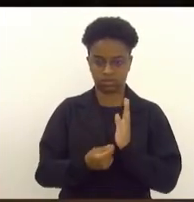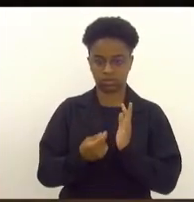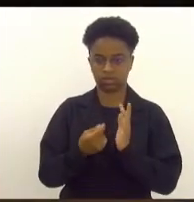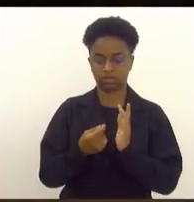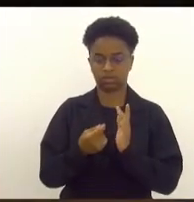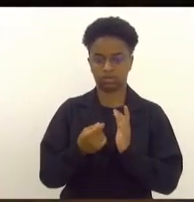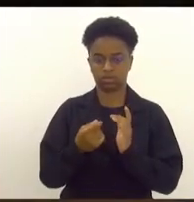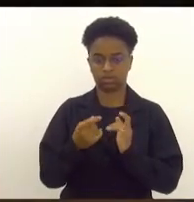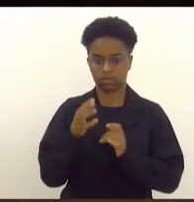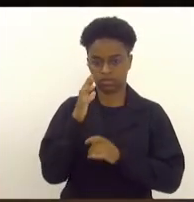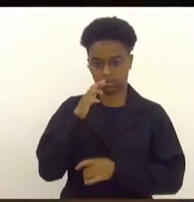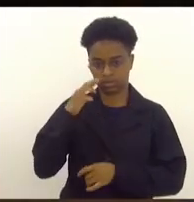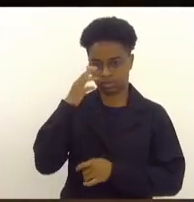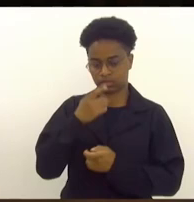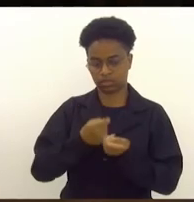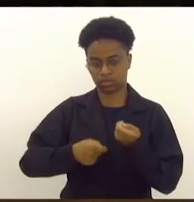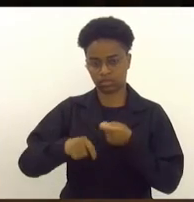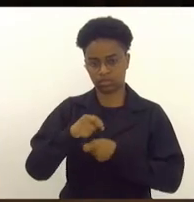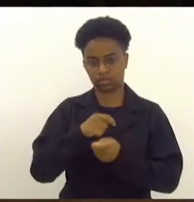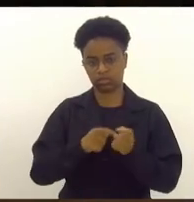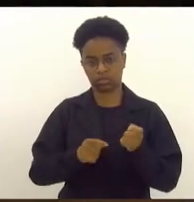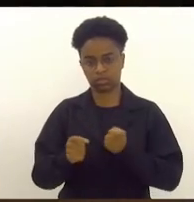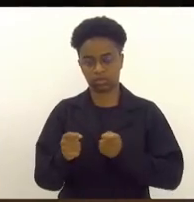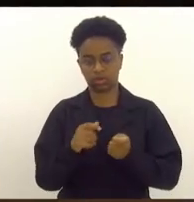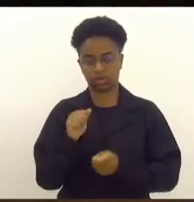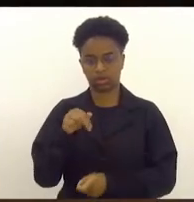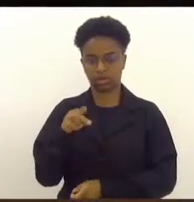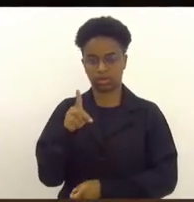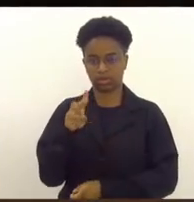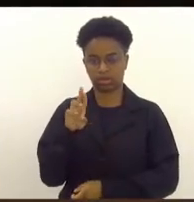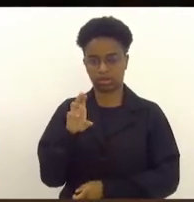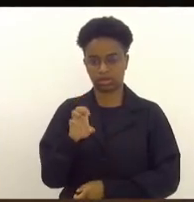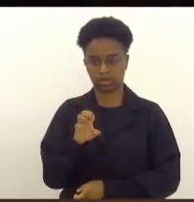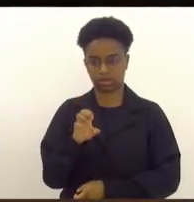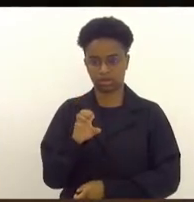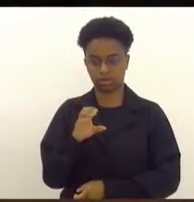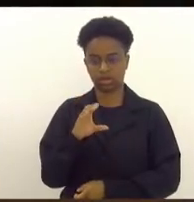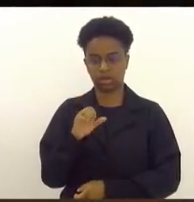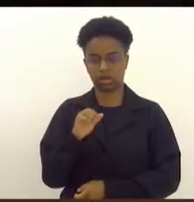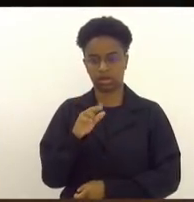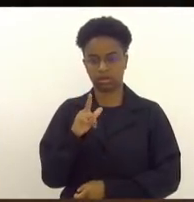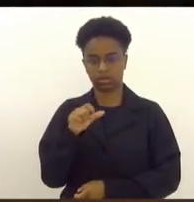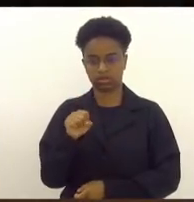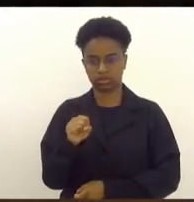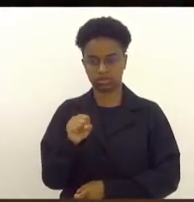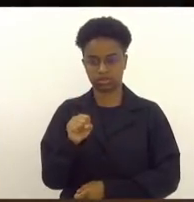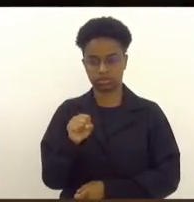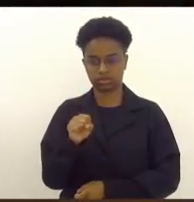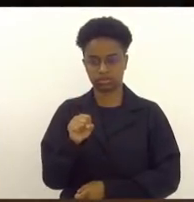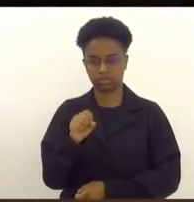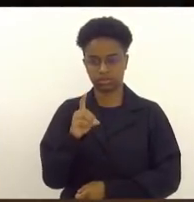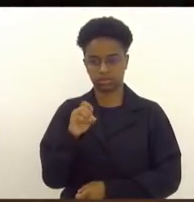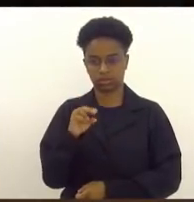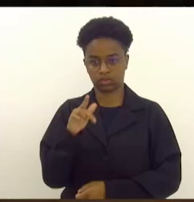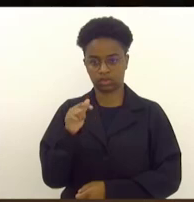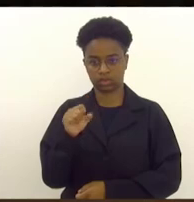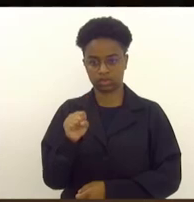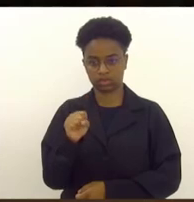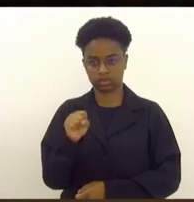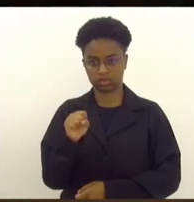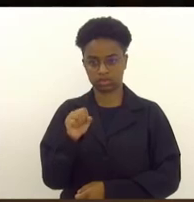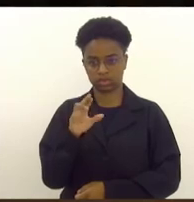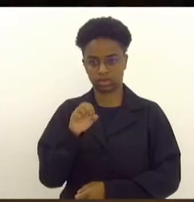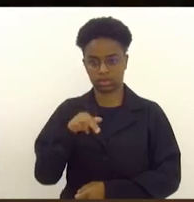fiscalização financeira e controle André Correia Carlos Macedo Douglas de Rua